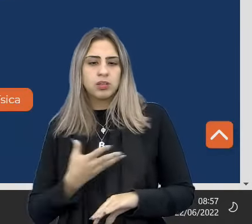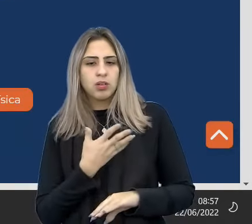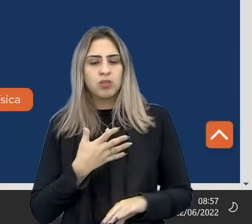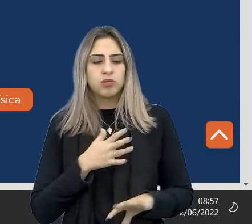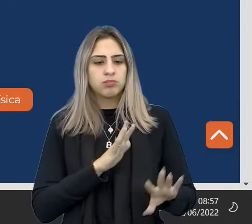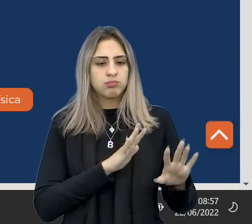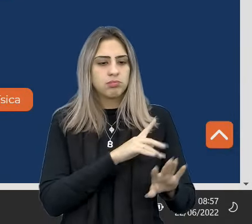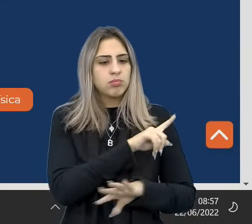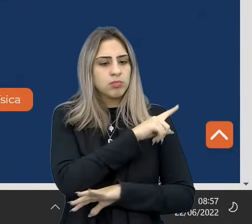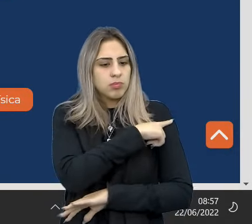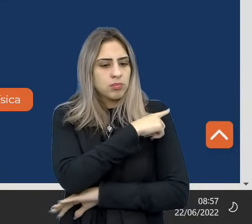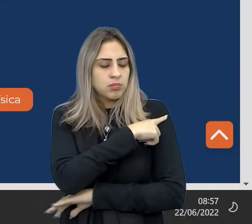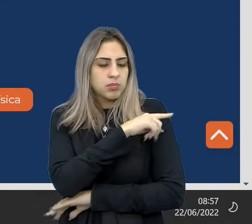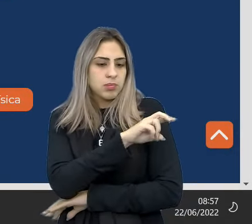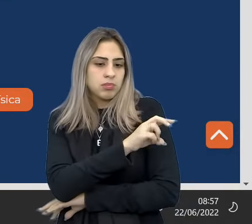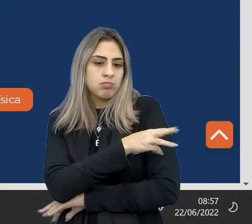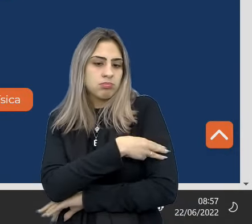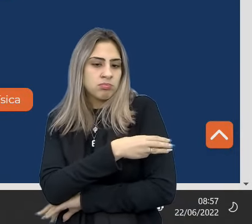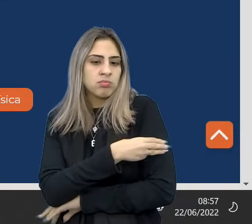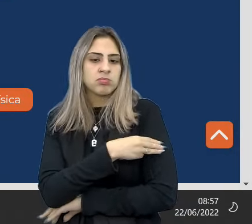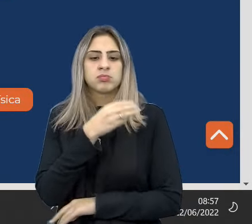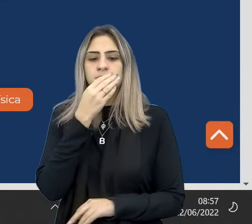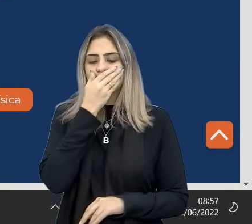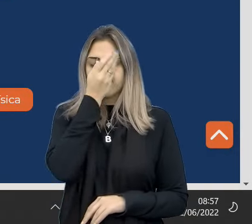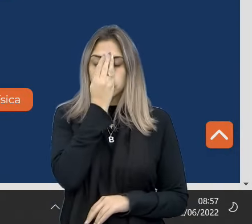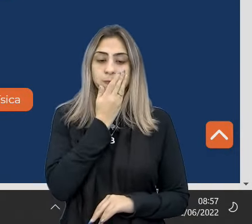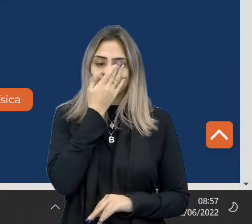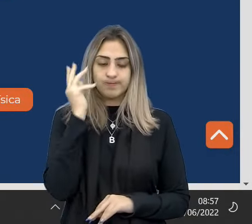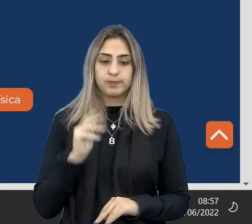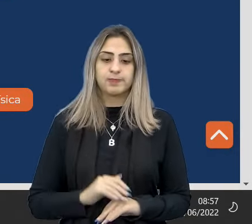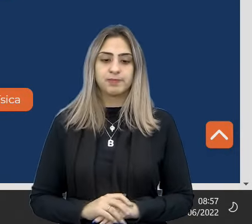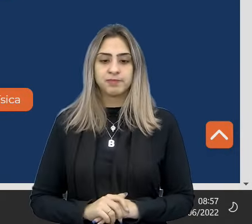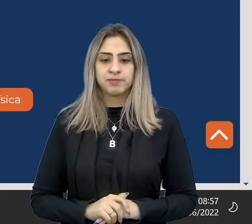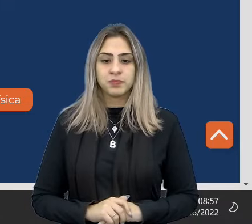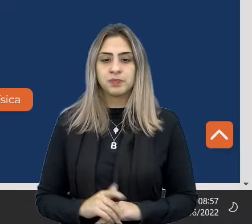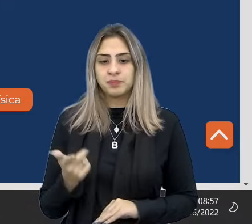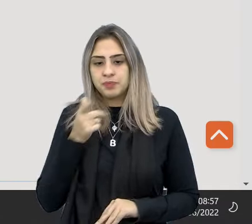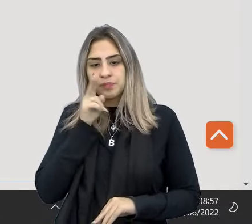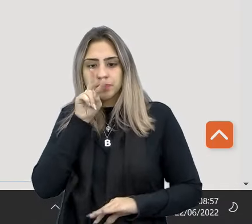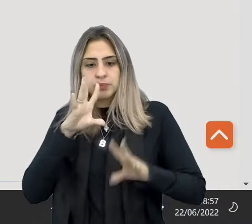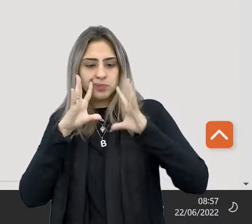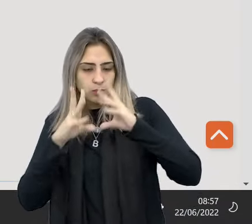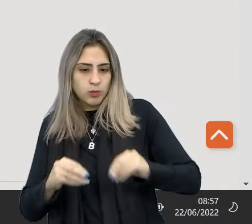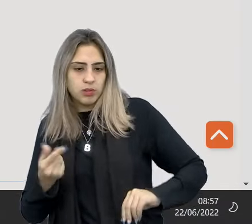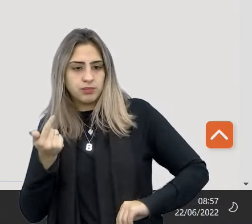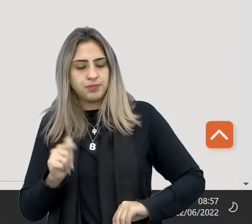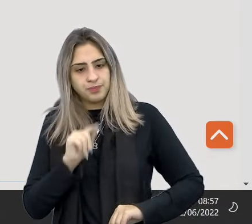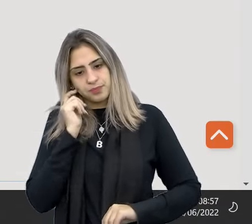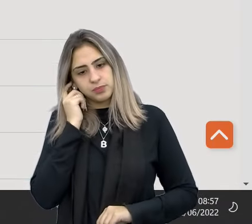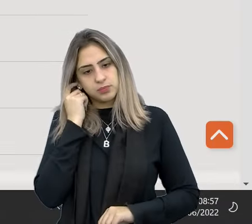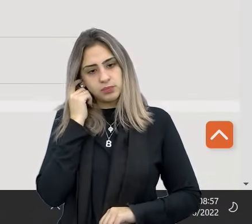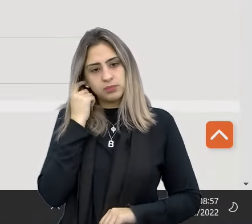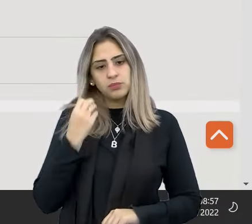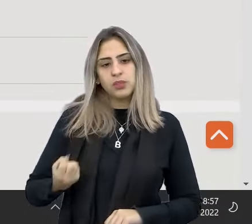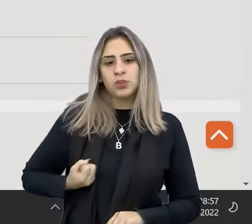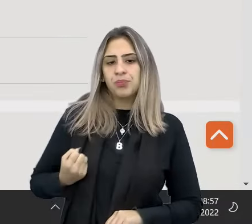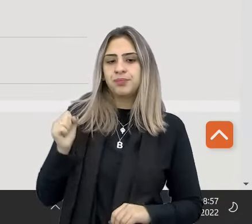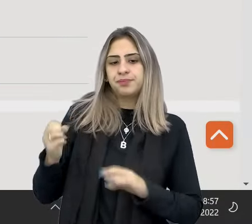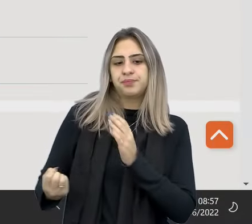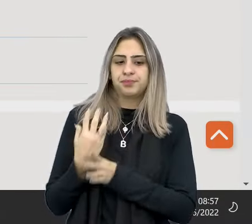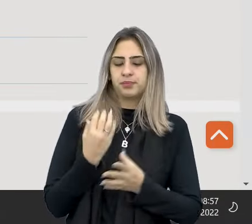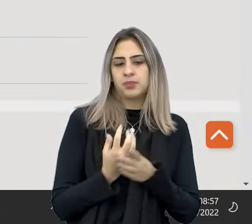Médio e utilizar todos os recursos, né, Gi? Sim, sim. Aqui, ó, exibir tudo, aí eu consigo ver tudo de novo. Aí eu clico no números também, importa e aparece todos